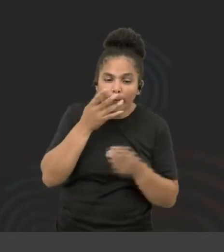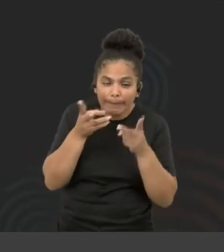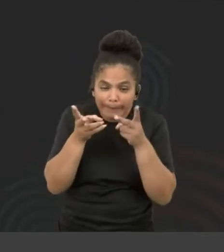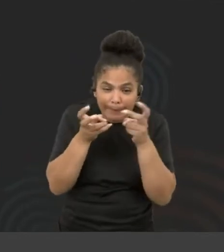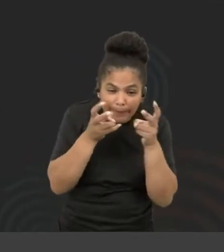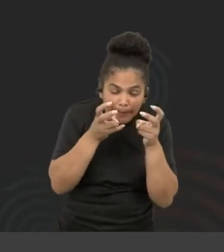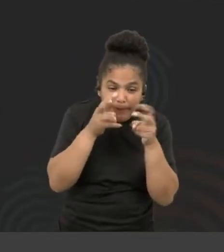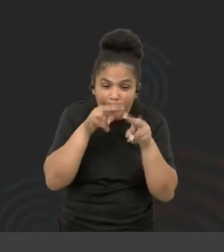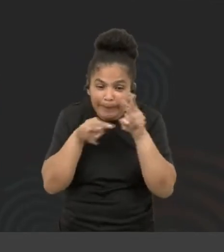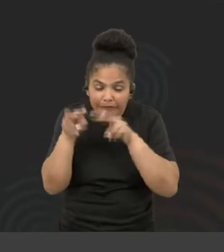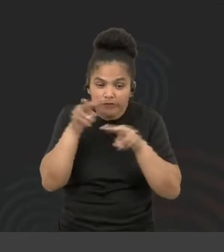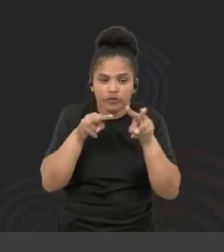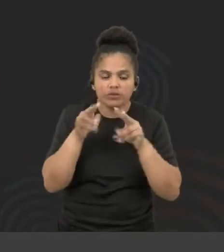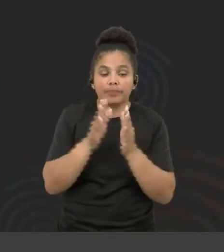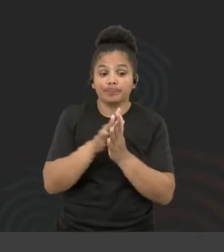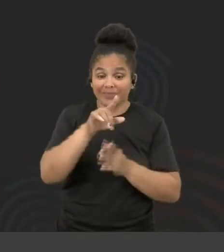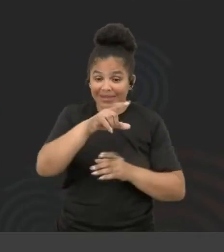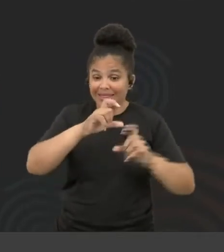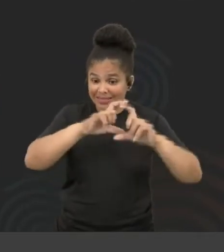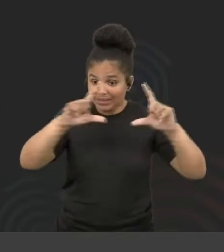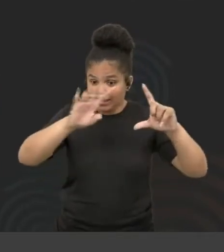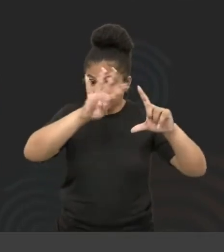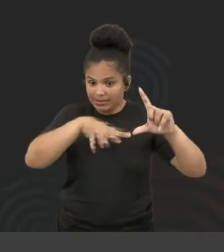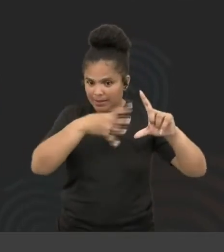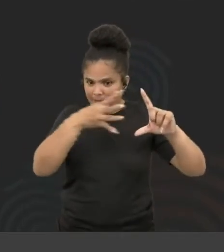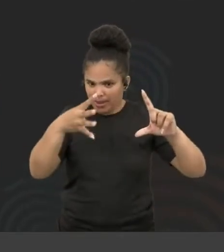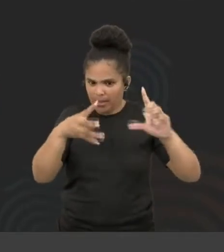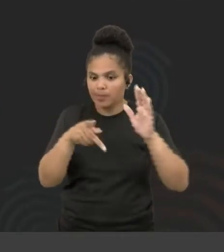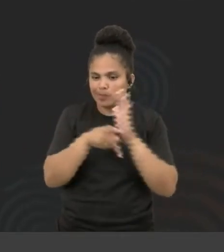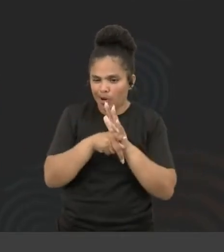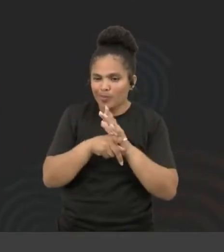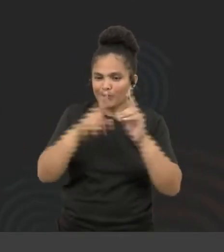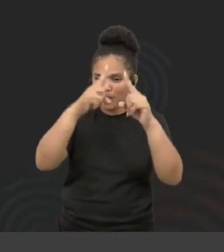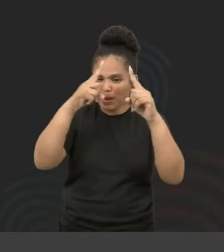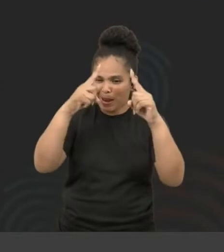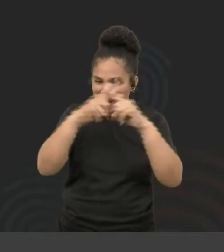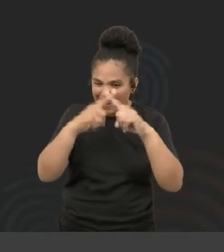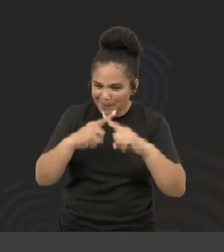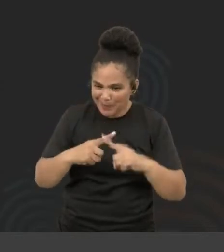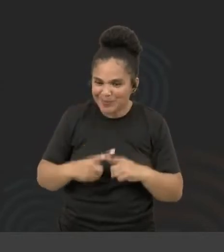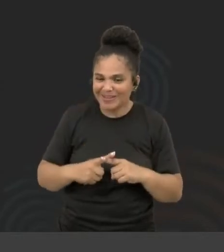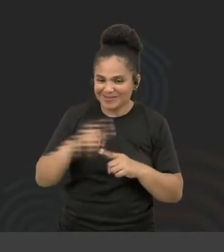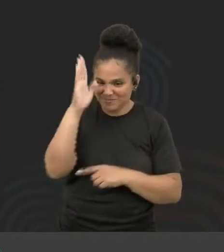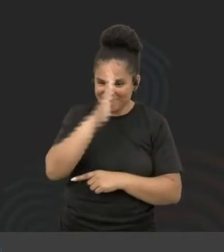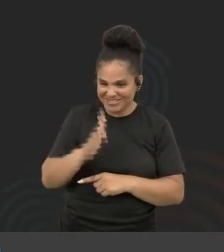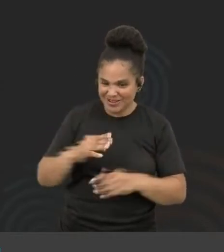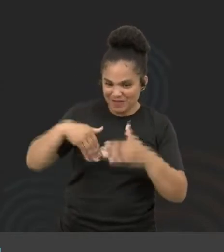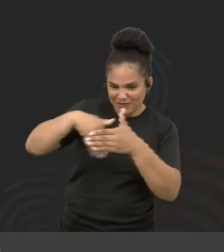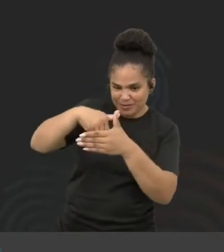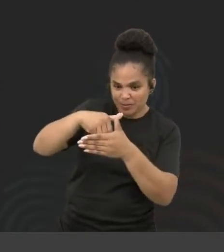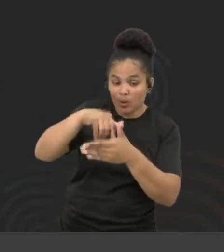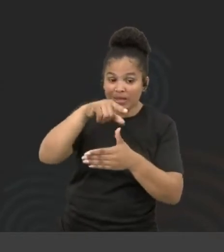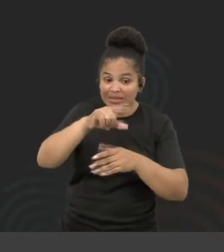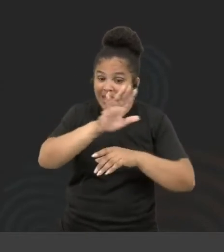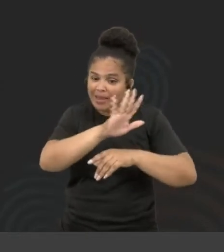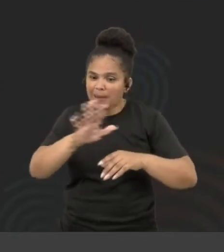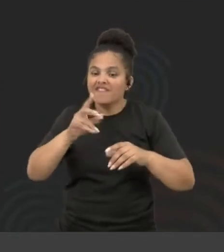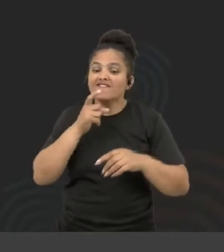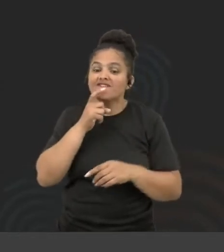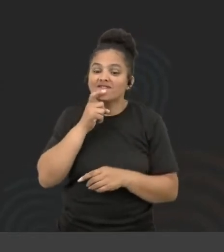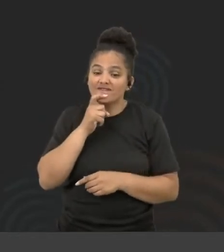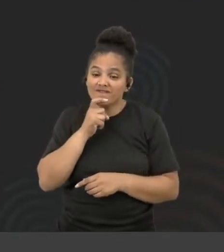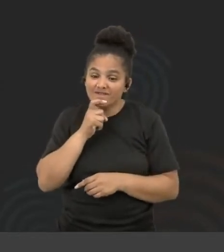Por exemplo, eu tenho aqui uma tabela do Campeonato Brasileiro, e aí ela mostra que os que estão pintados em verde